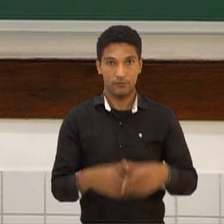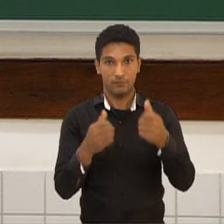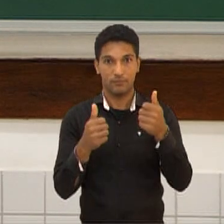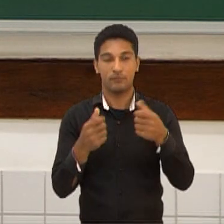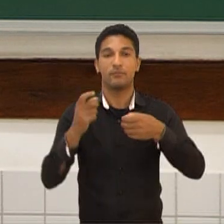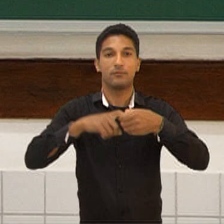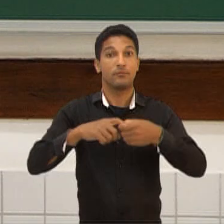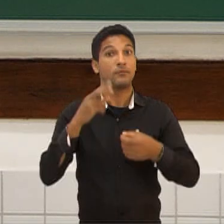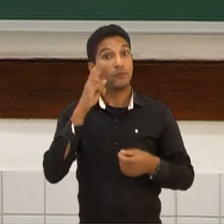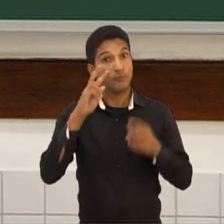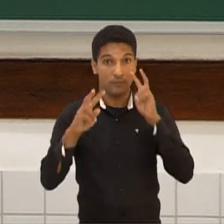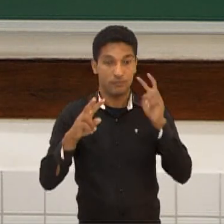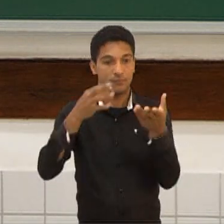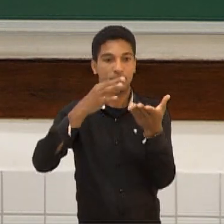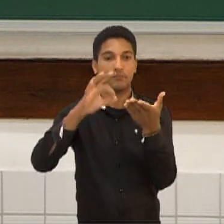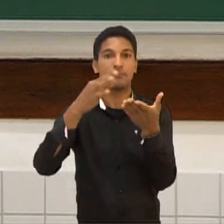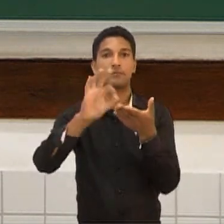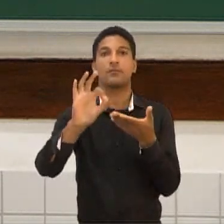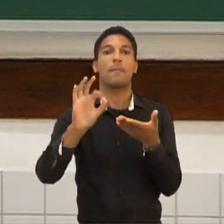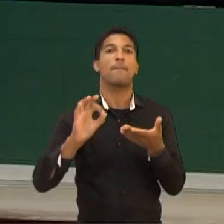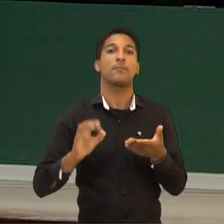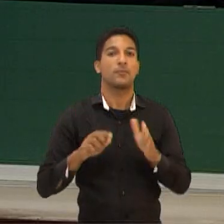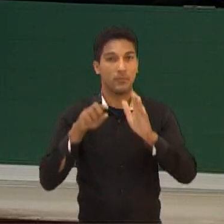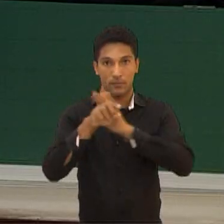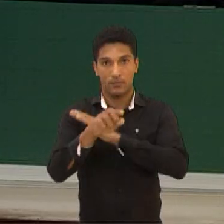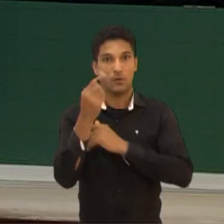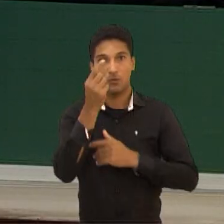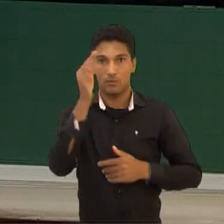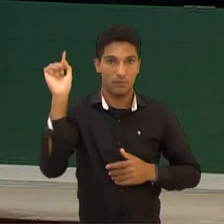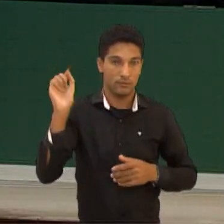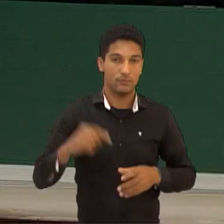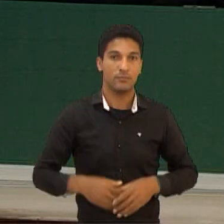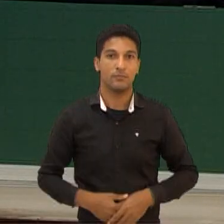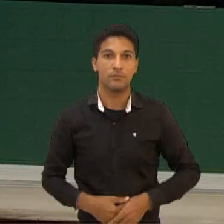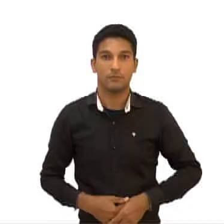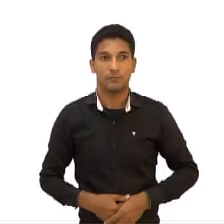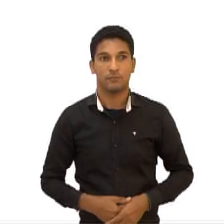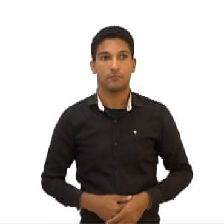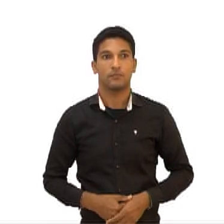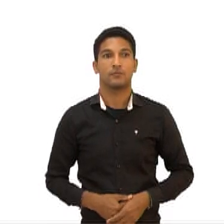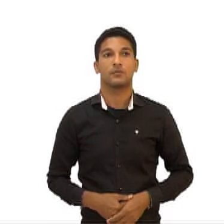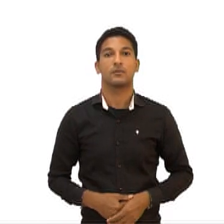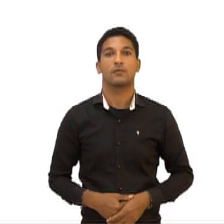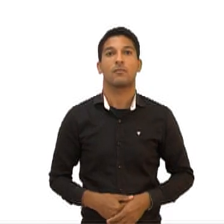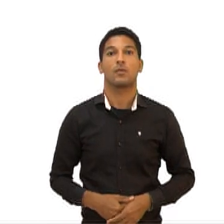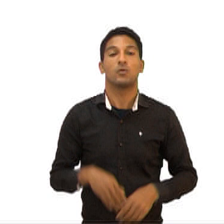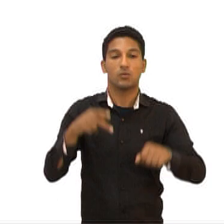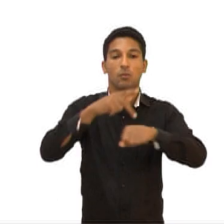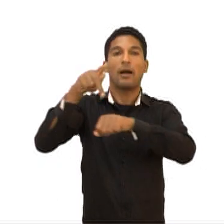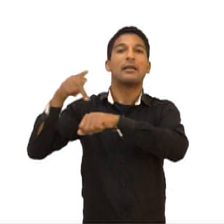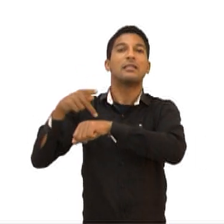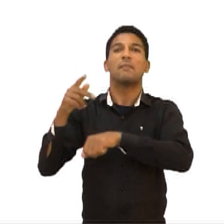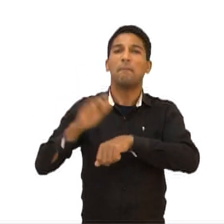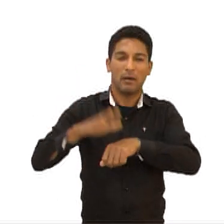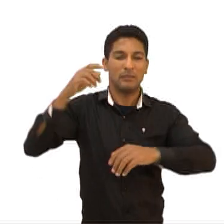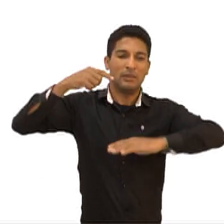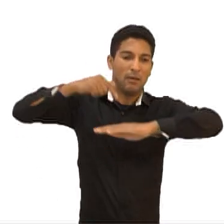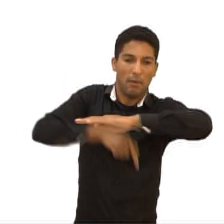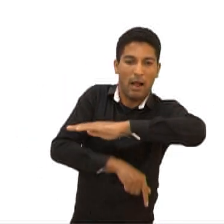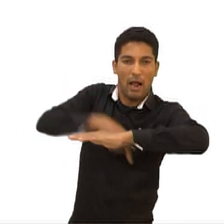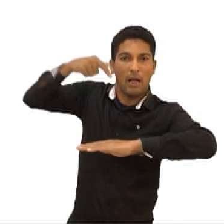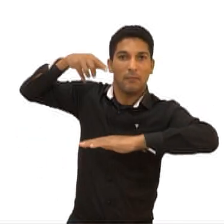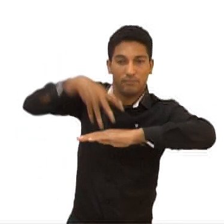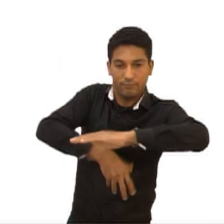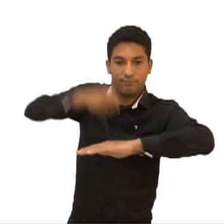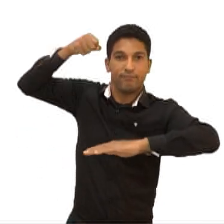E aí, pessoal, vamos corrigir aí nosso último quiz, finalzinho da nossa aula de hoje. Os maiores extratores de petróleo do mundo estão na